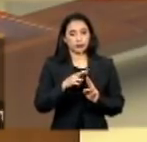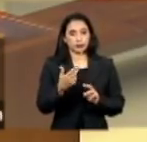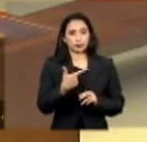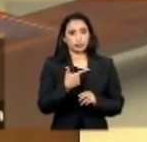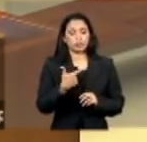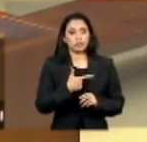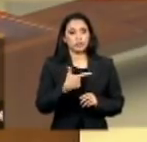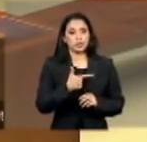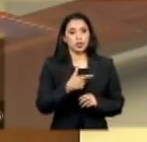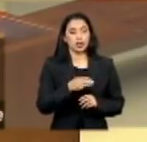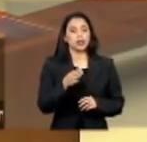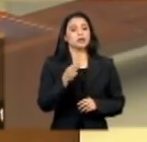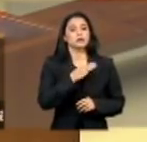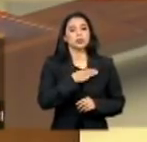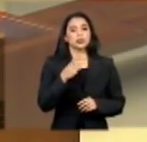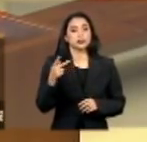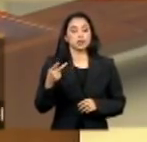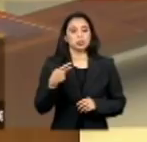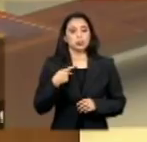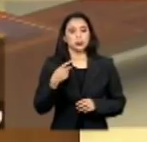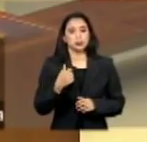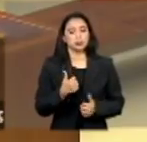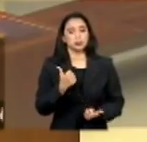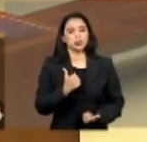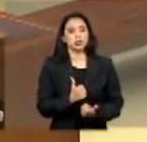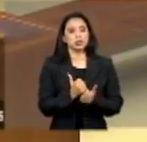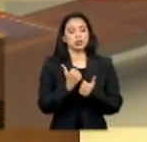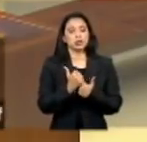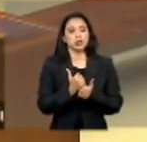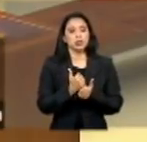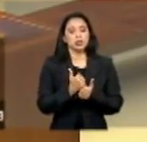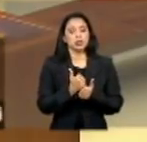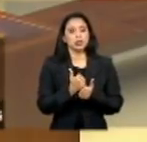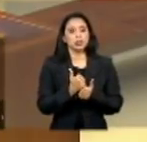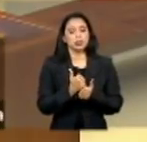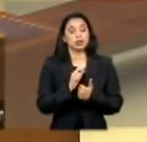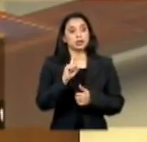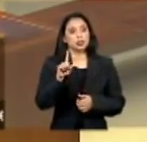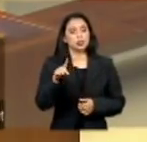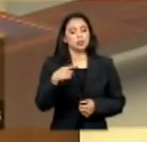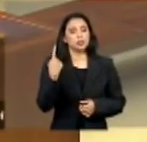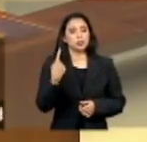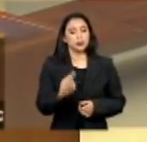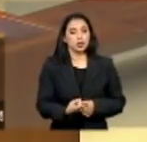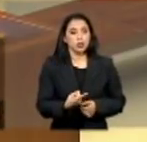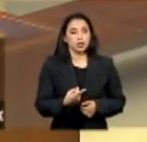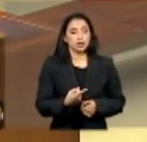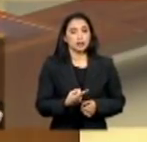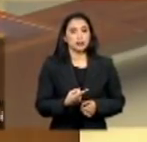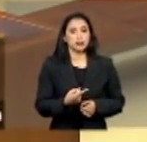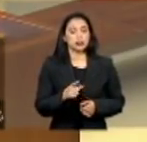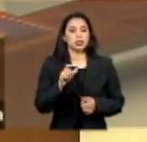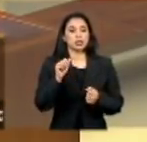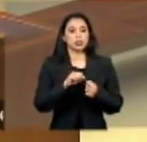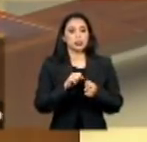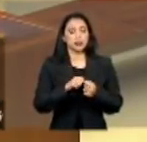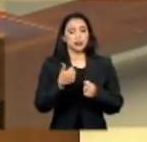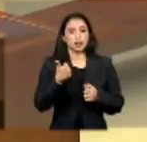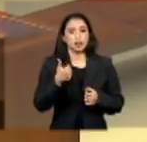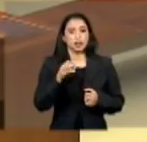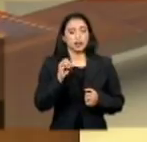ministério público ao assistente do ministério público após a manifestação desse serão concedidos 10 minutos